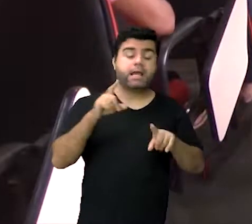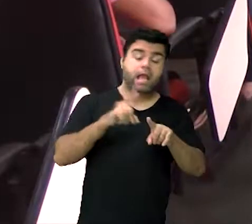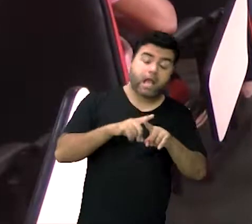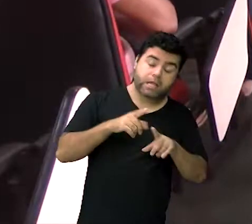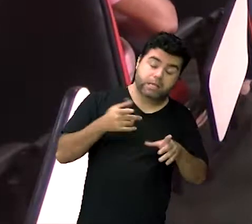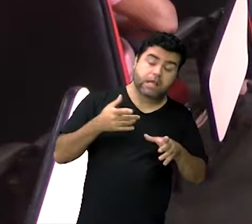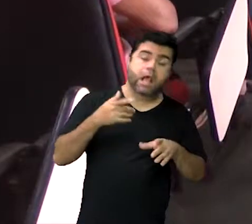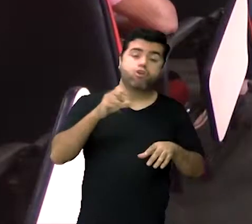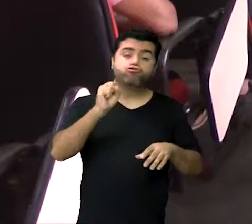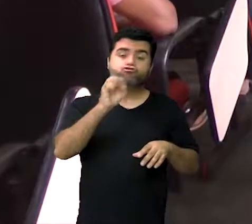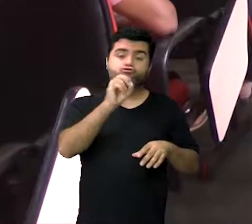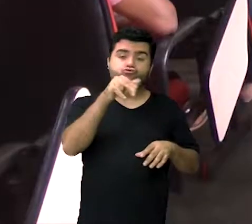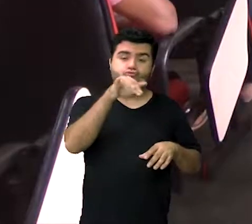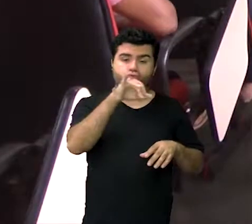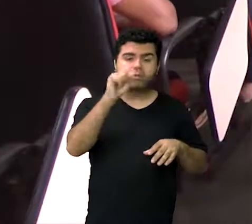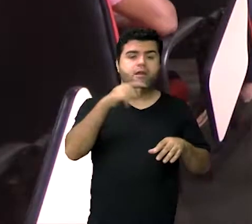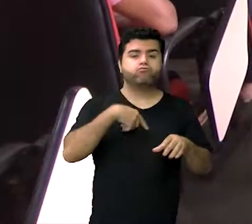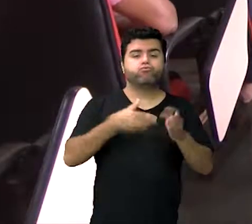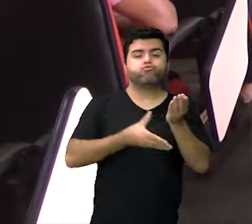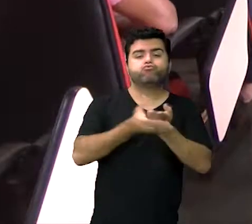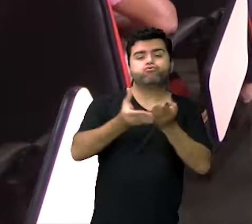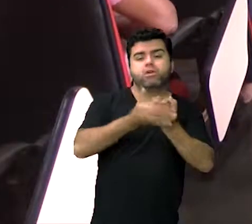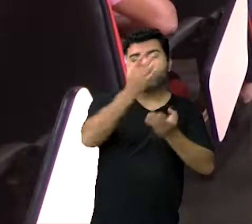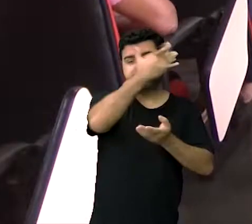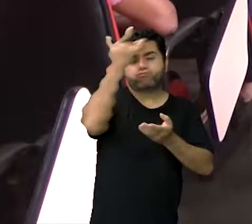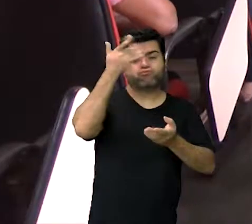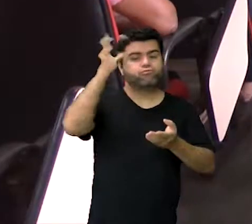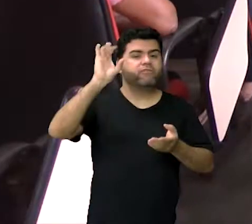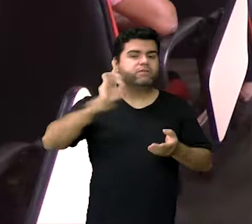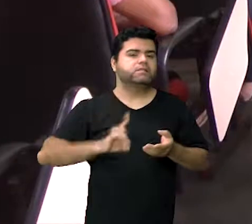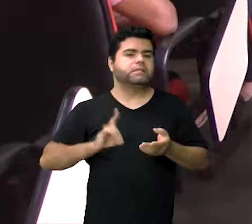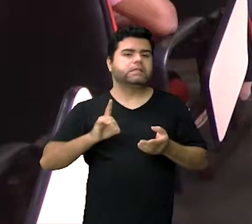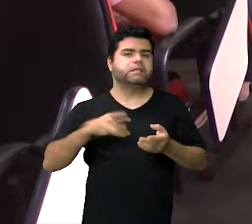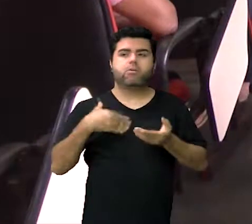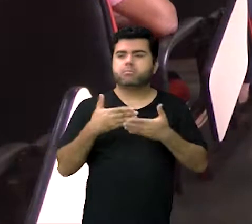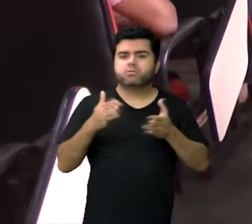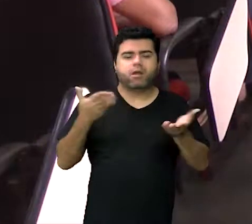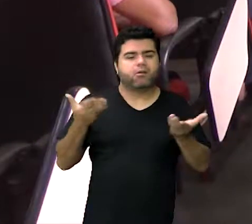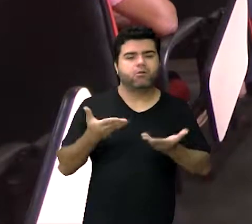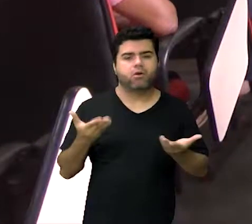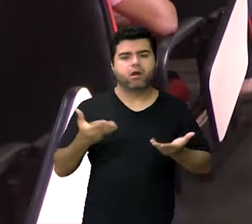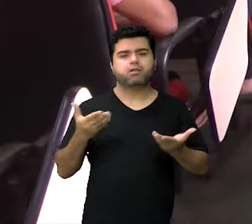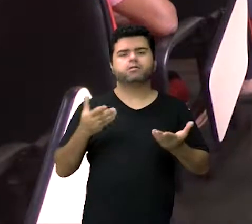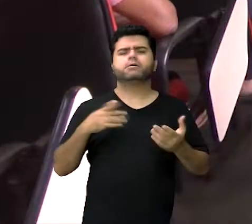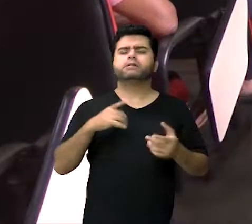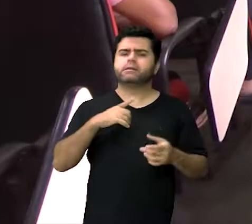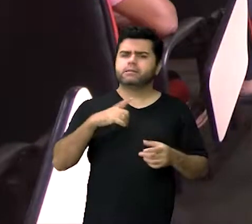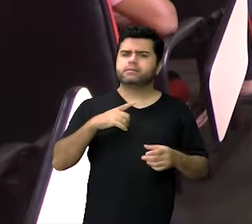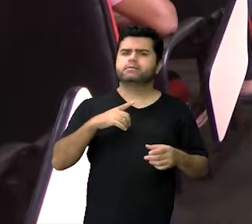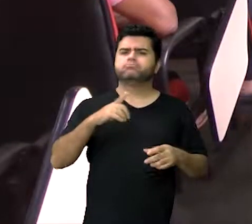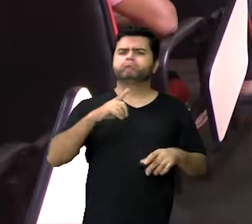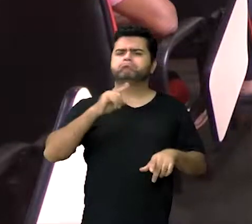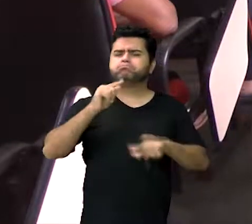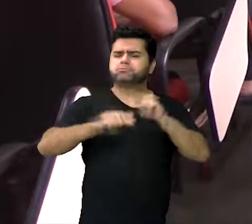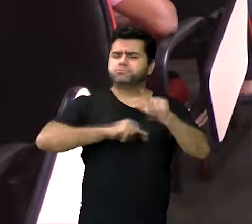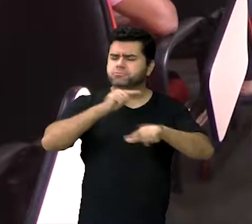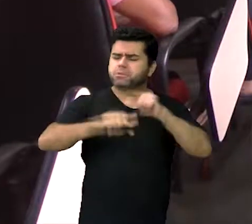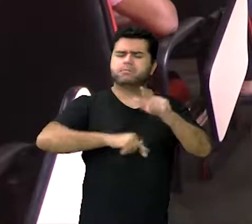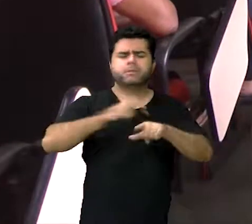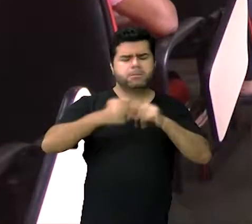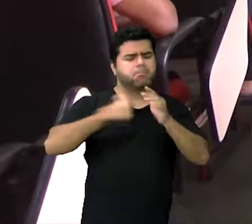o conselho recém-criado, onde com certeza vai se buscar aí muitos trabalhos dentro da